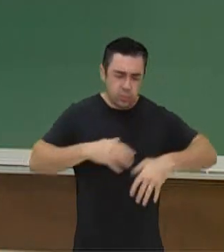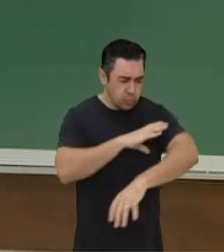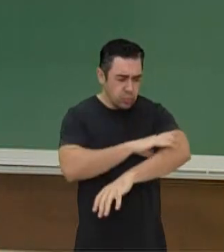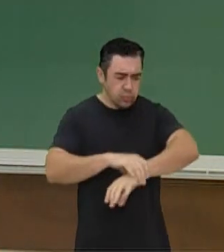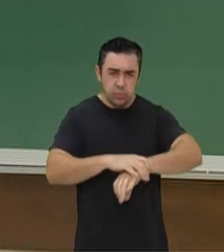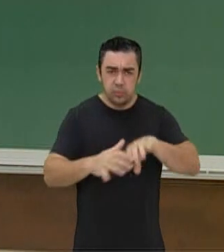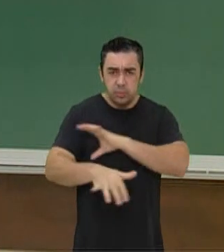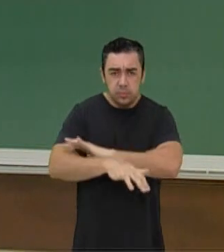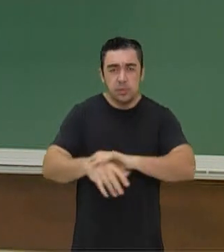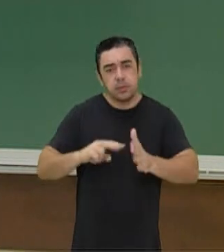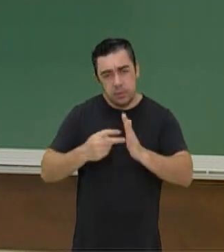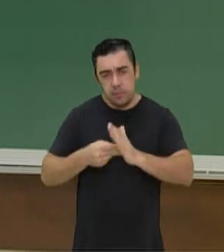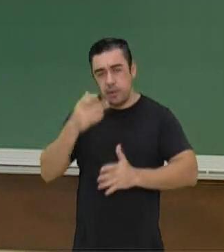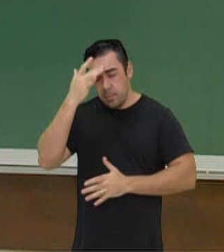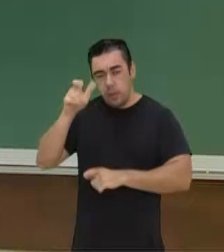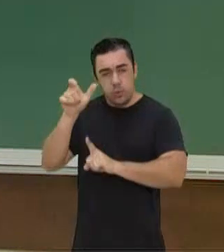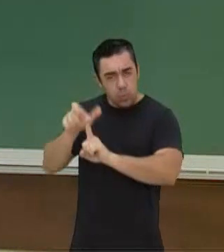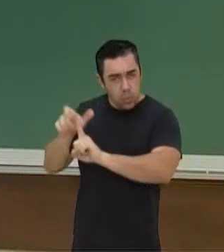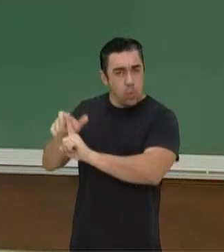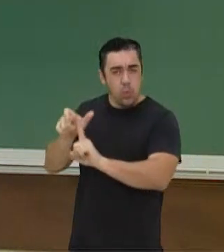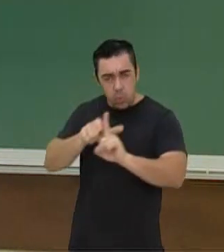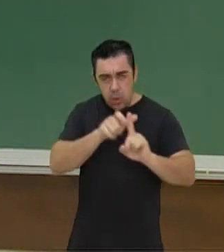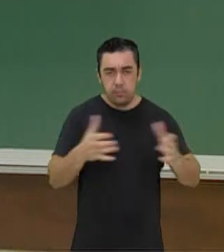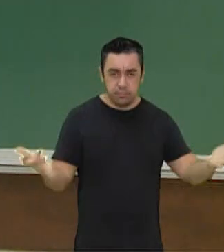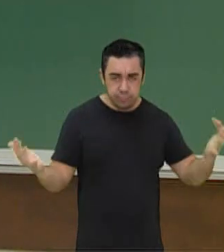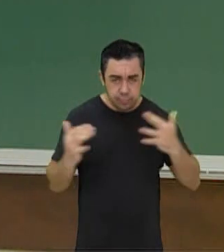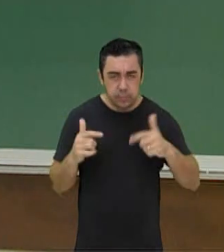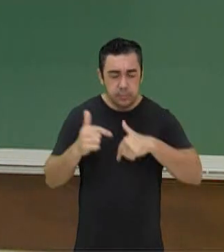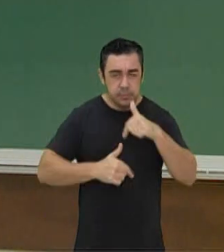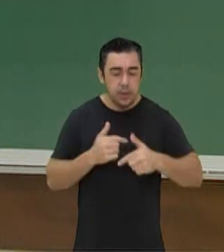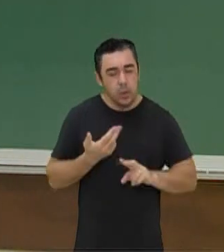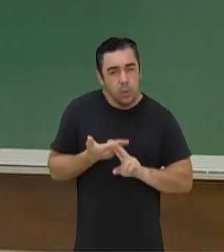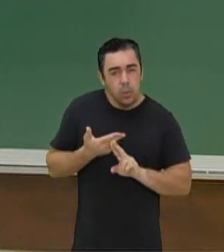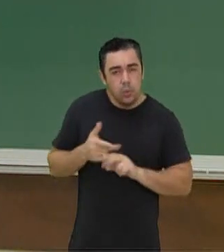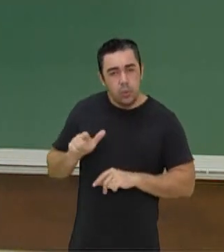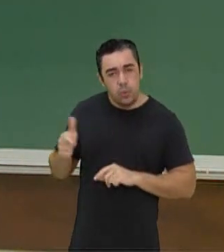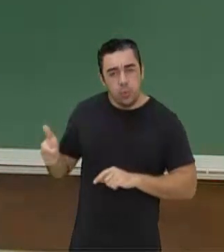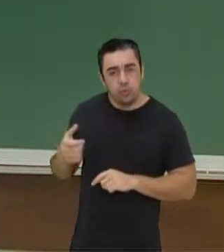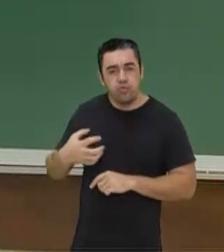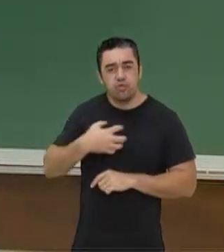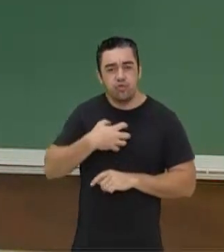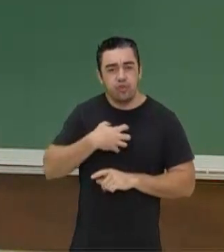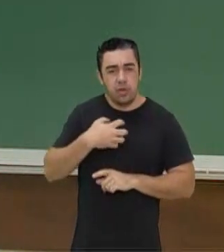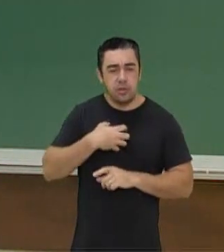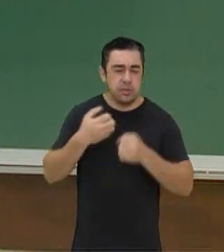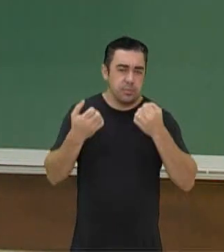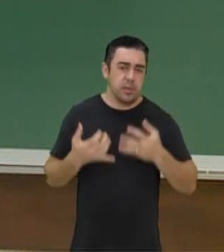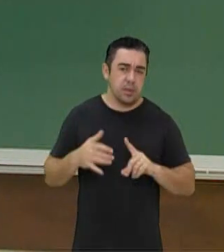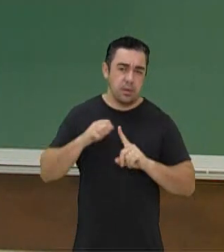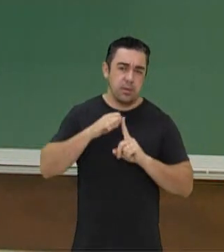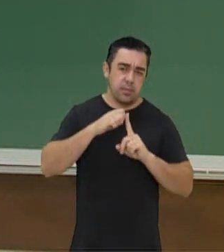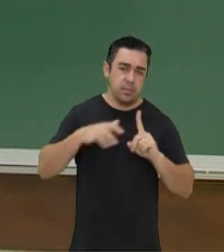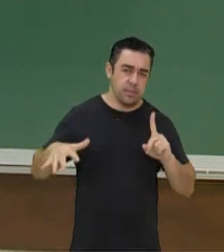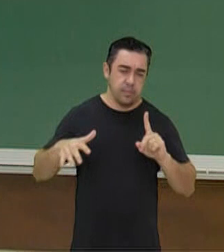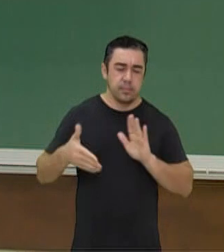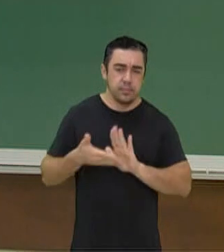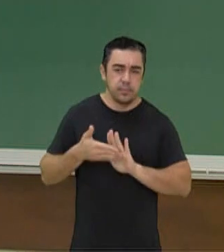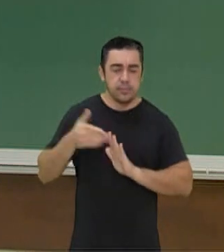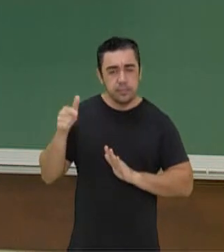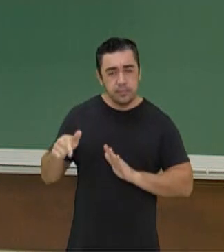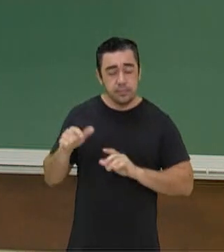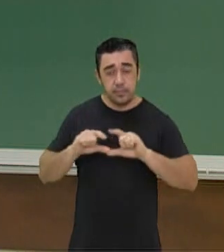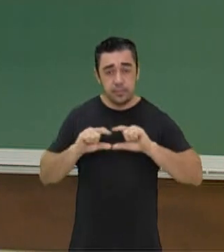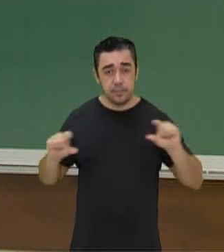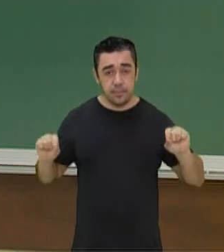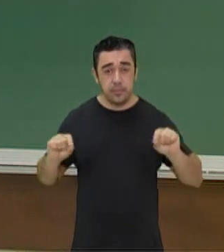braços, muitas pessoas, né? Então, foi utilizado um outro nome, um outro propósito ali.